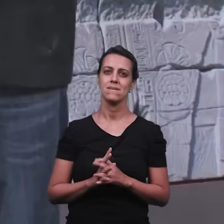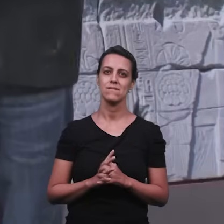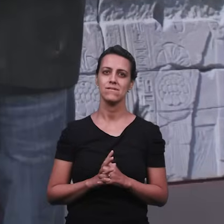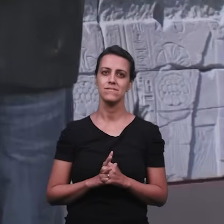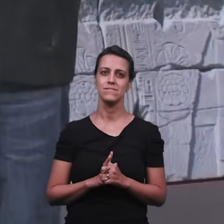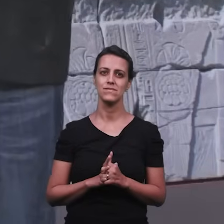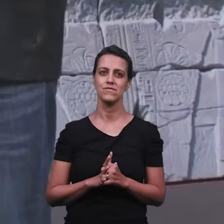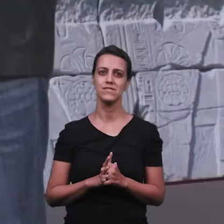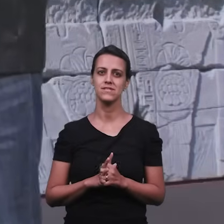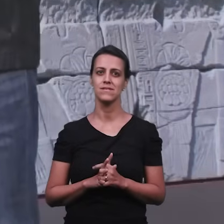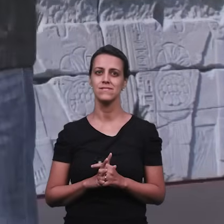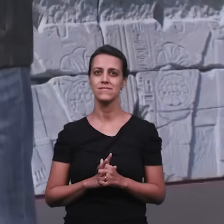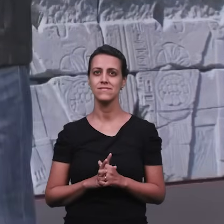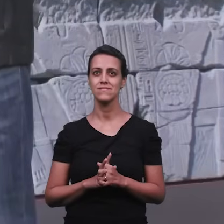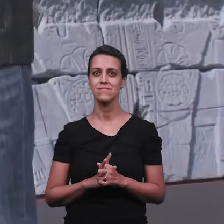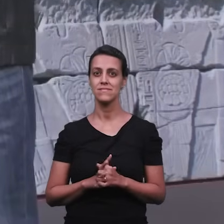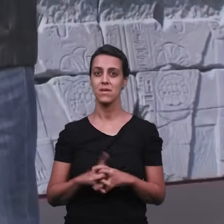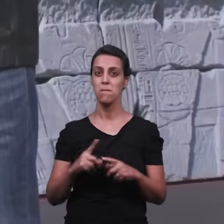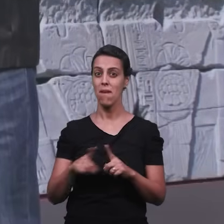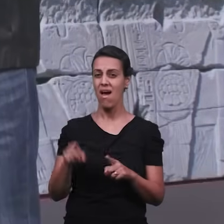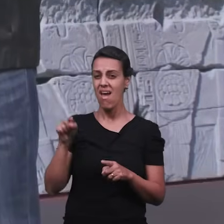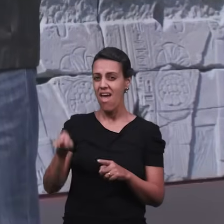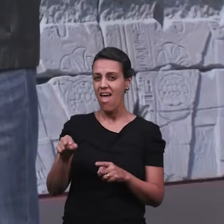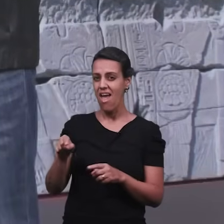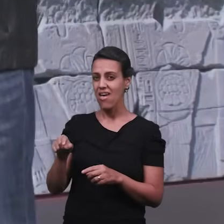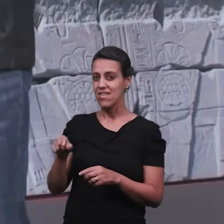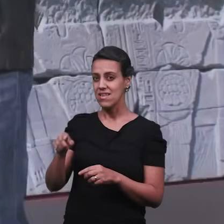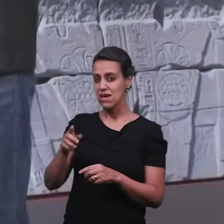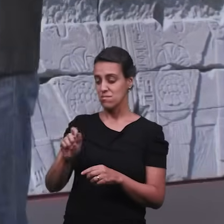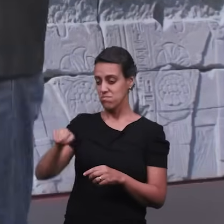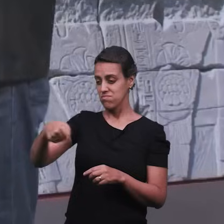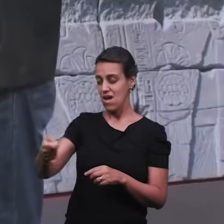ainda não era o Império Romano de fato.